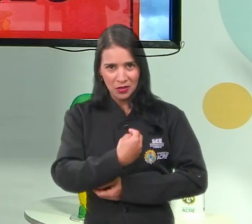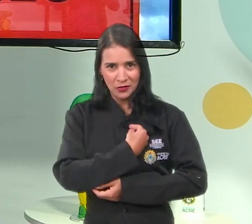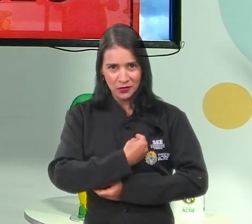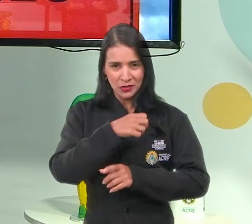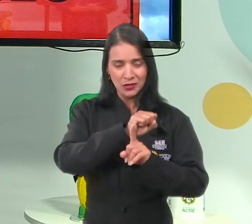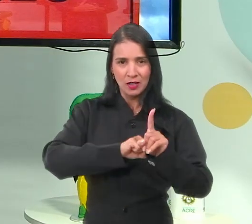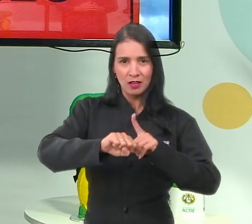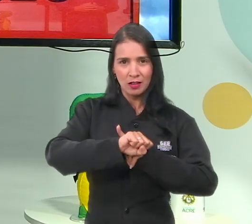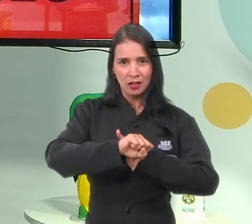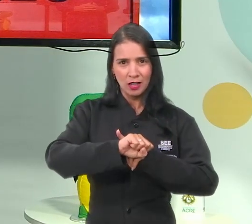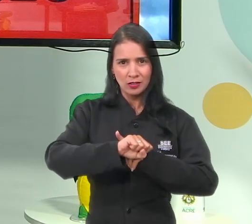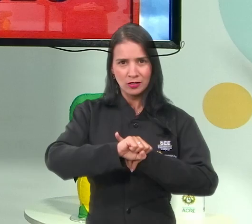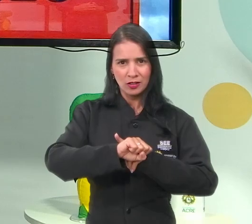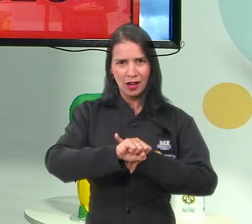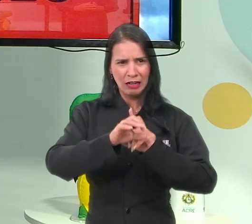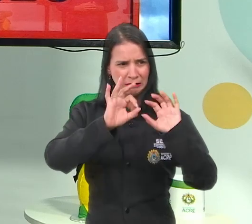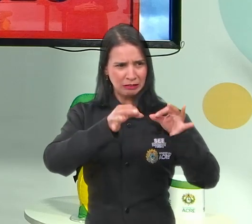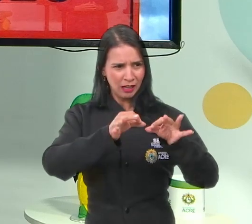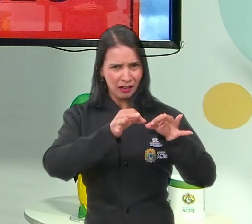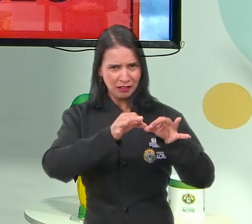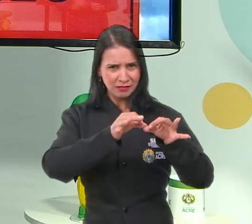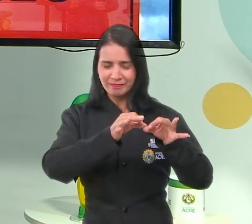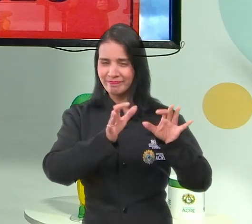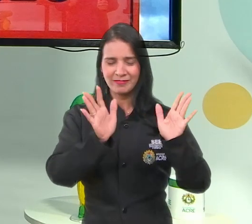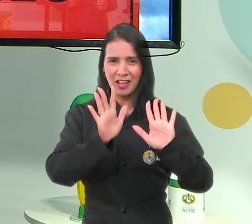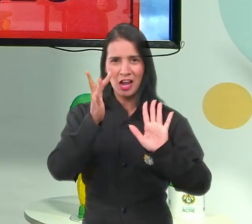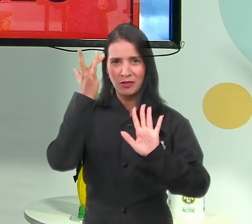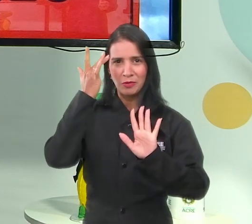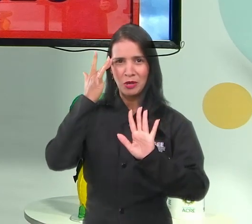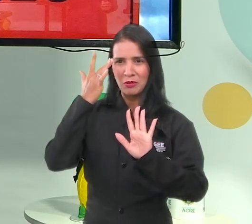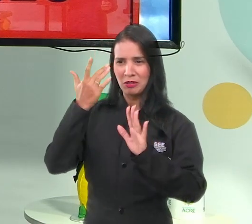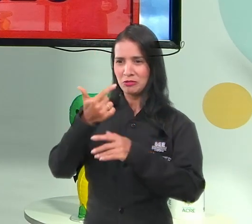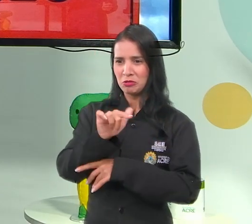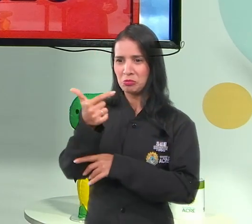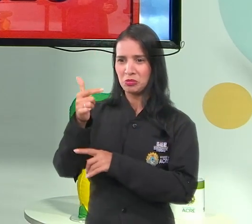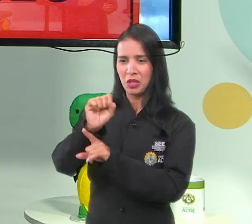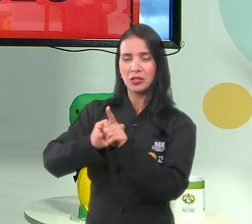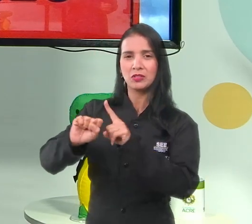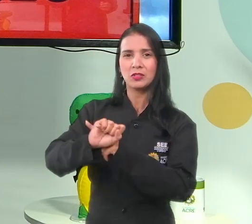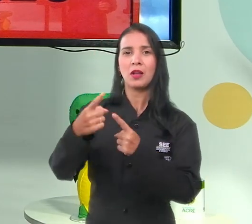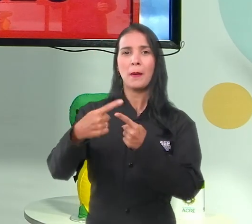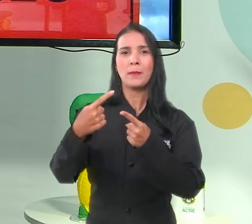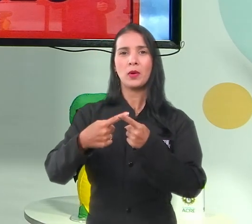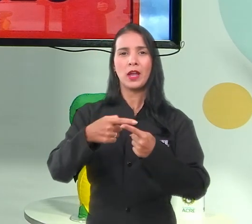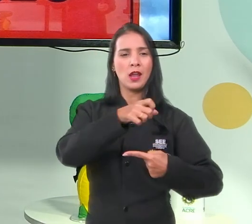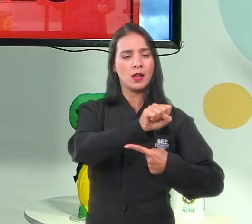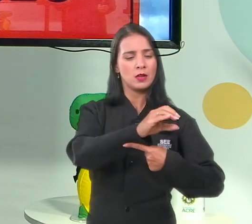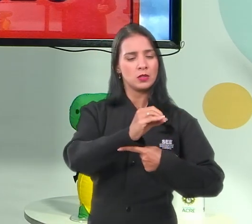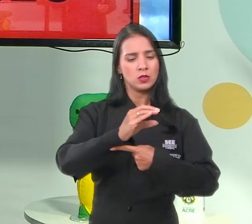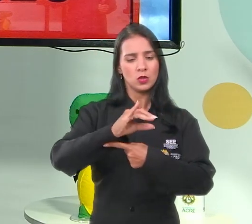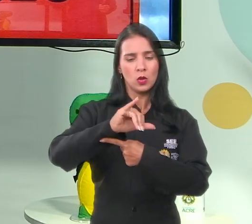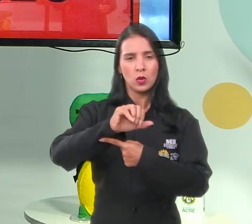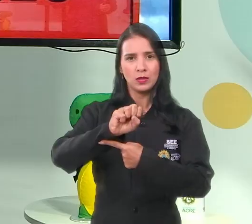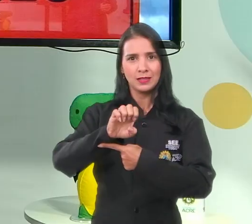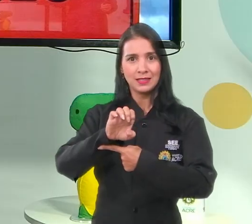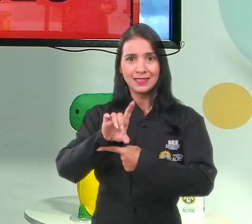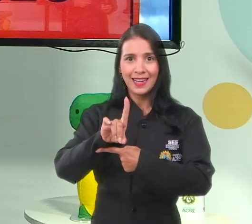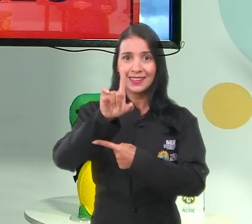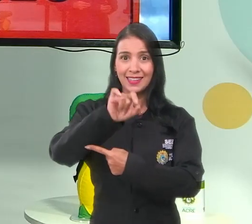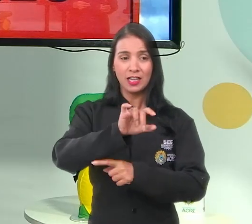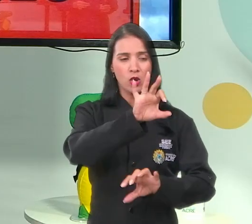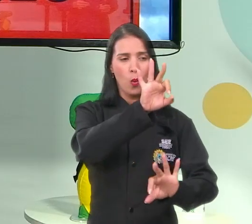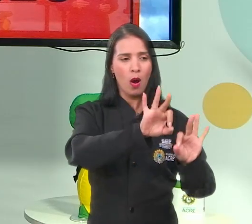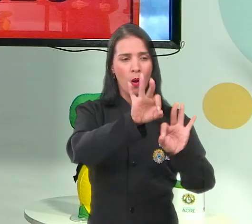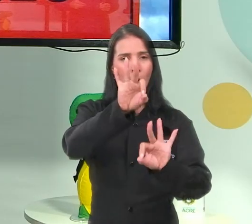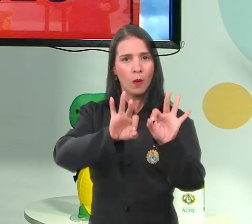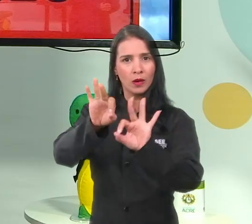uma sociedade? Certamente não. Quando eu trato de uma sociedade, eu estou tratando de uma ordem